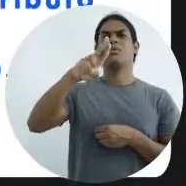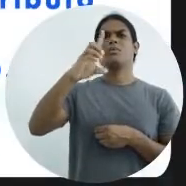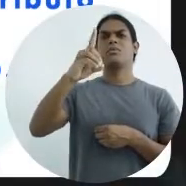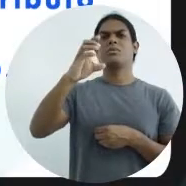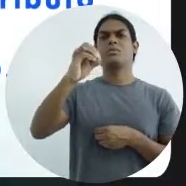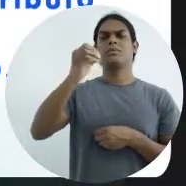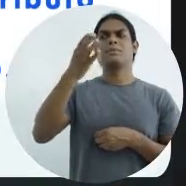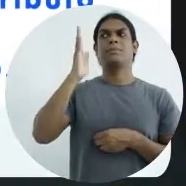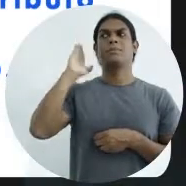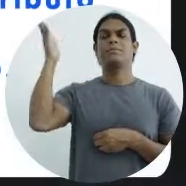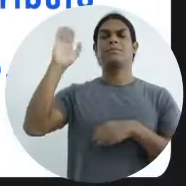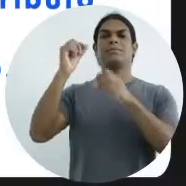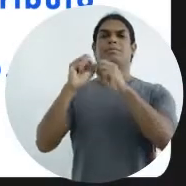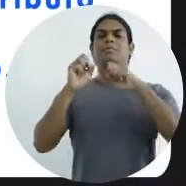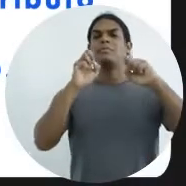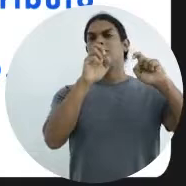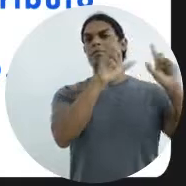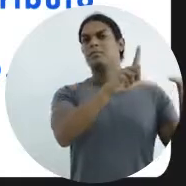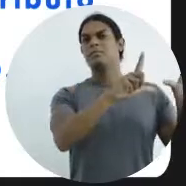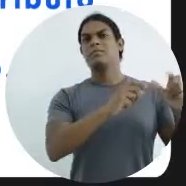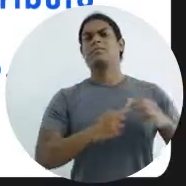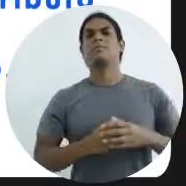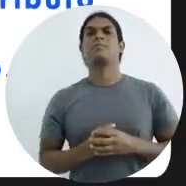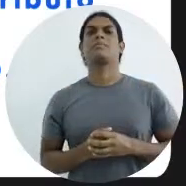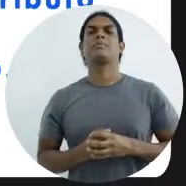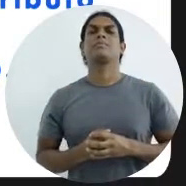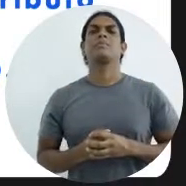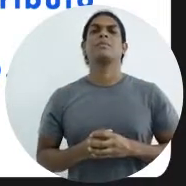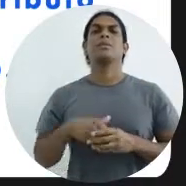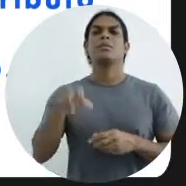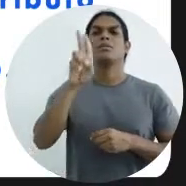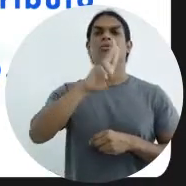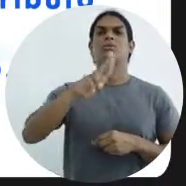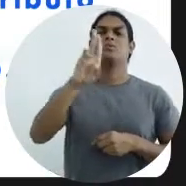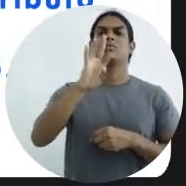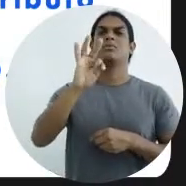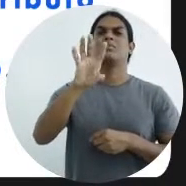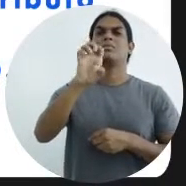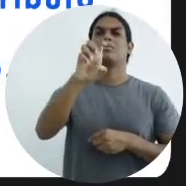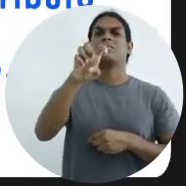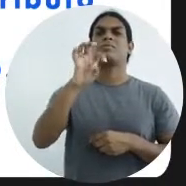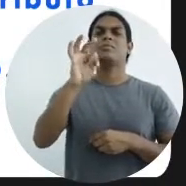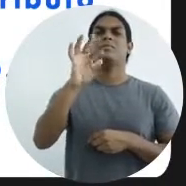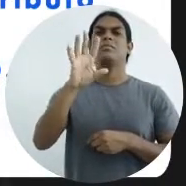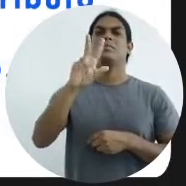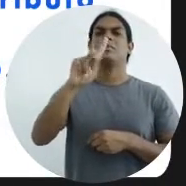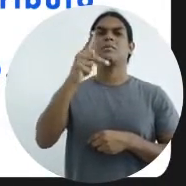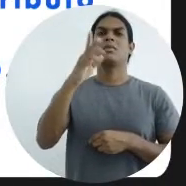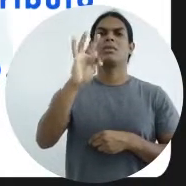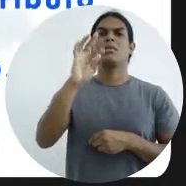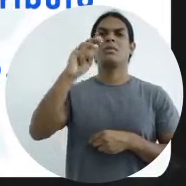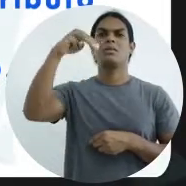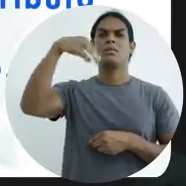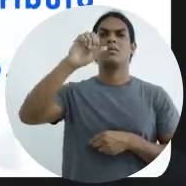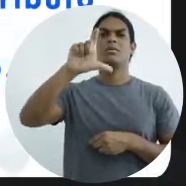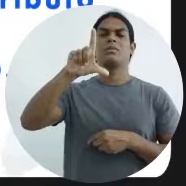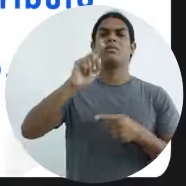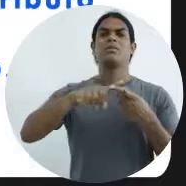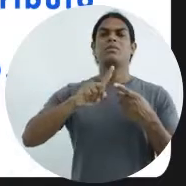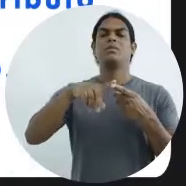aí, definindo o conteúdo do slide, definindo o conteúdo, que a gente utiliza text, HTML e attrib. E